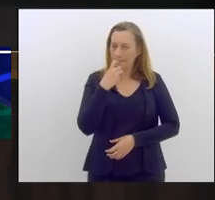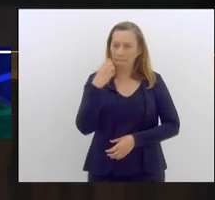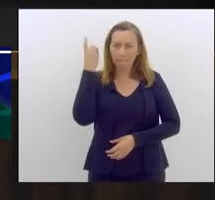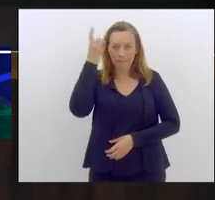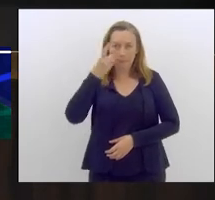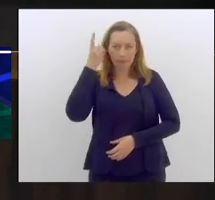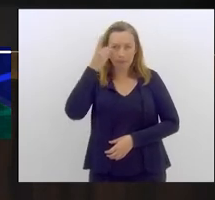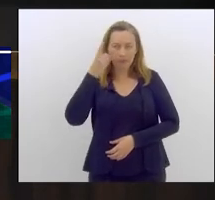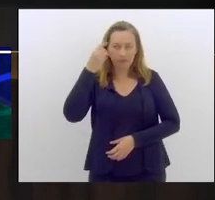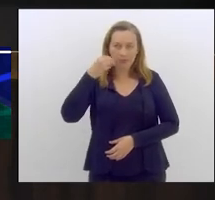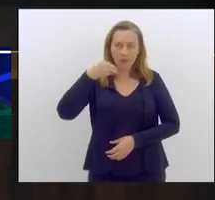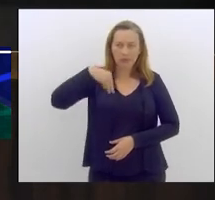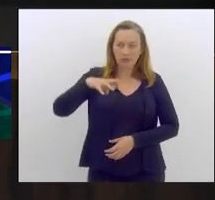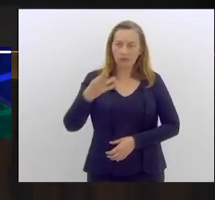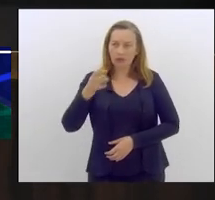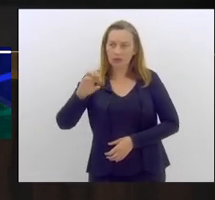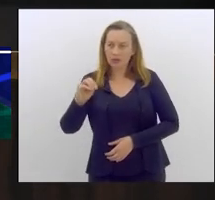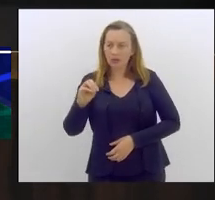Canella,